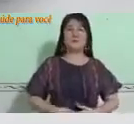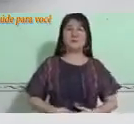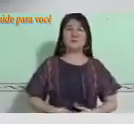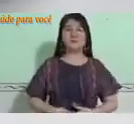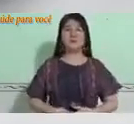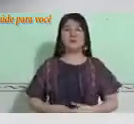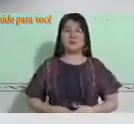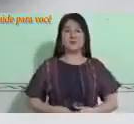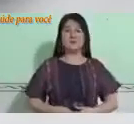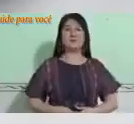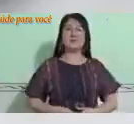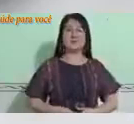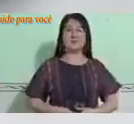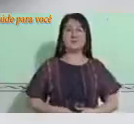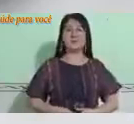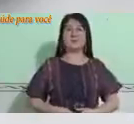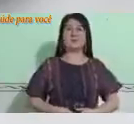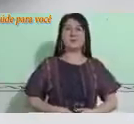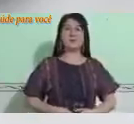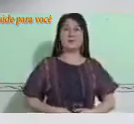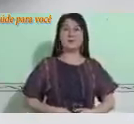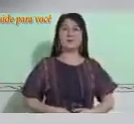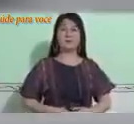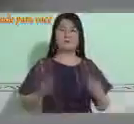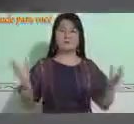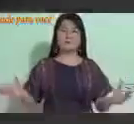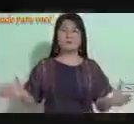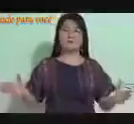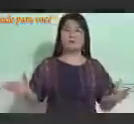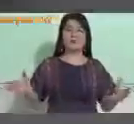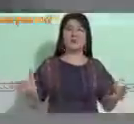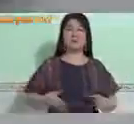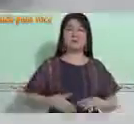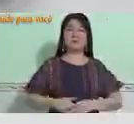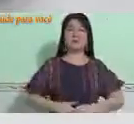Como fazer dois pontos ADICIONAR 1 colher de chá de erva de